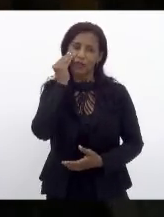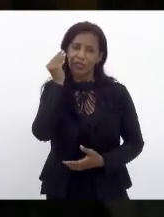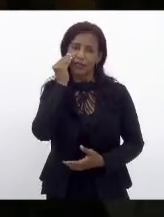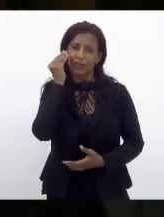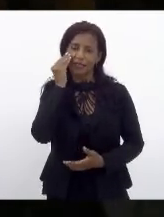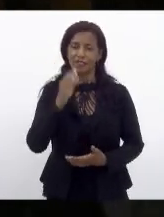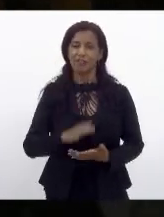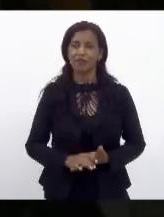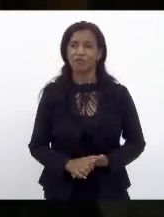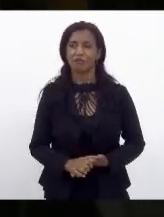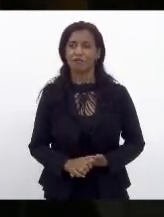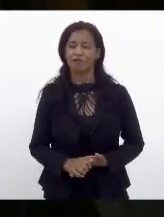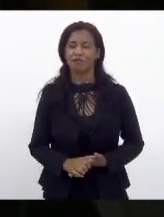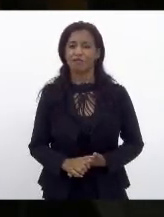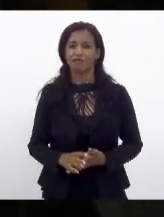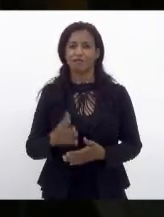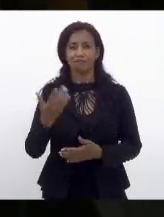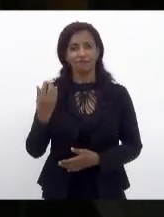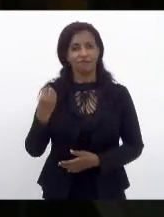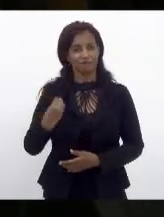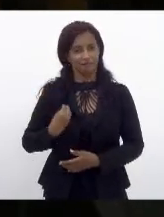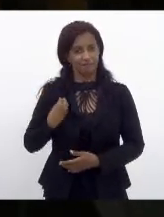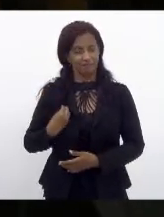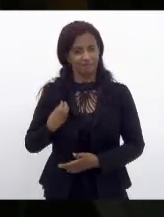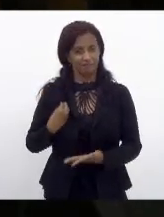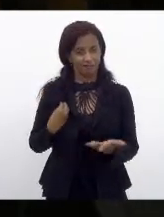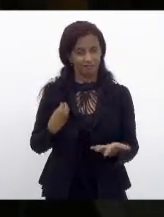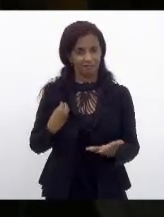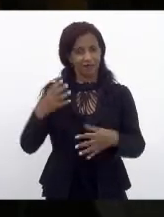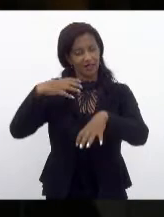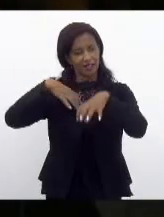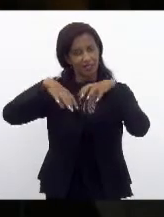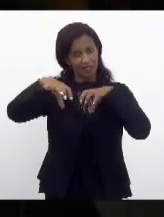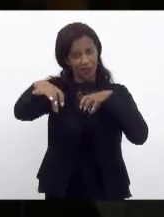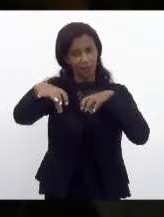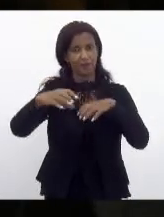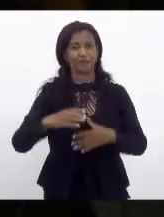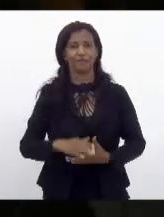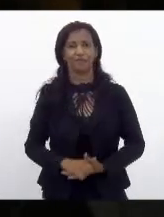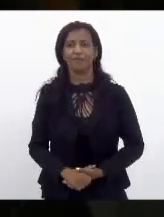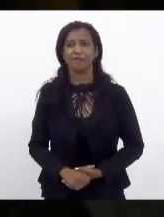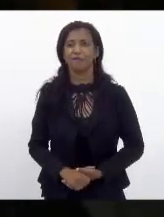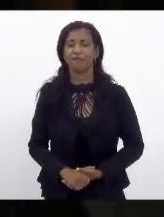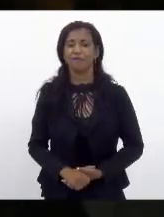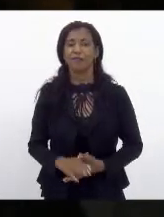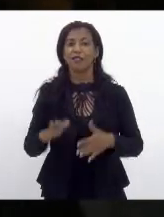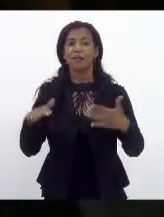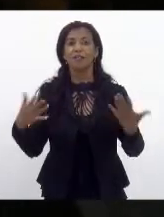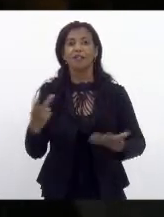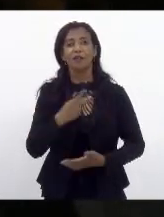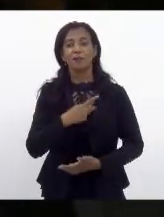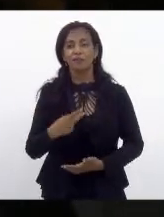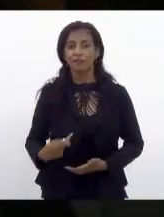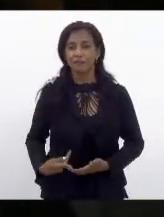assistem de forma presencial e remota. Senhora